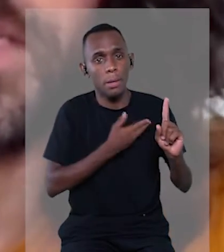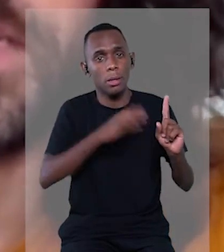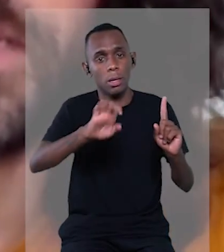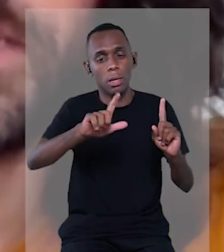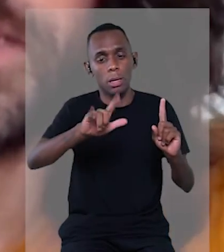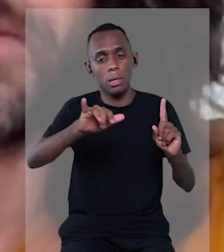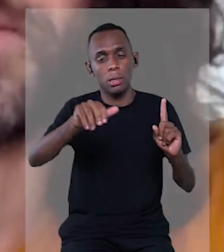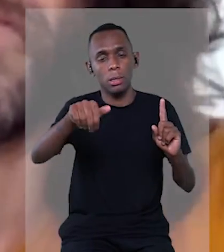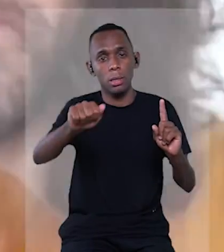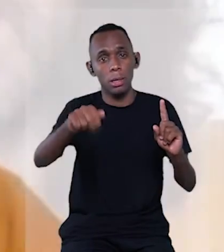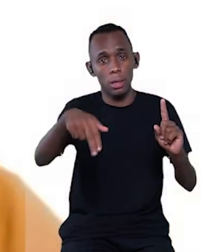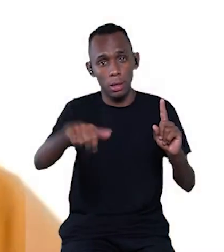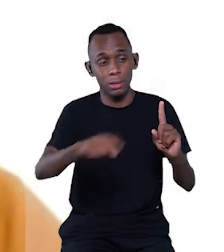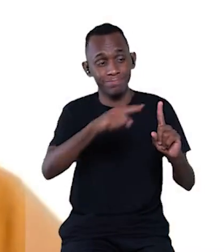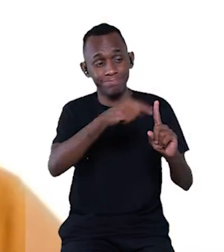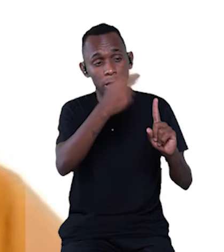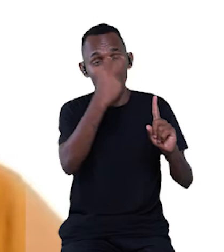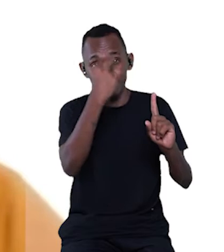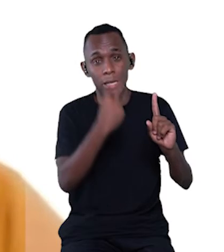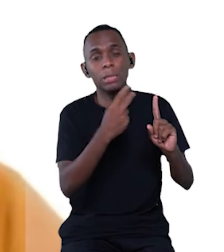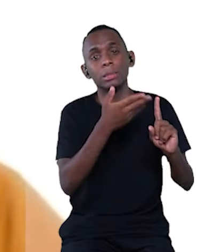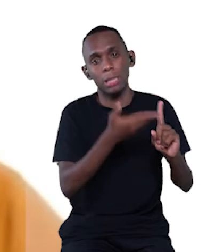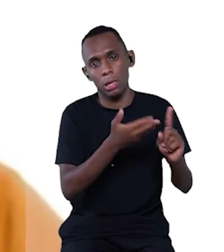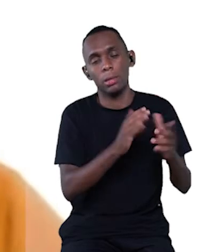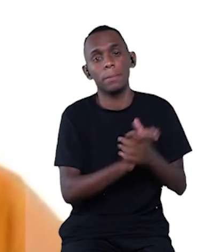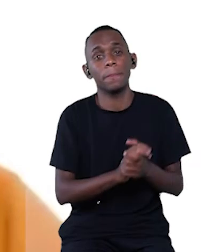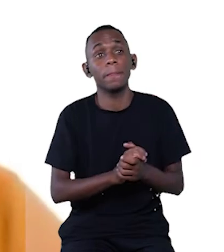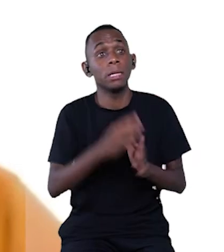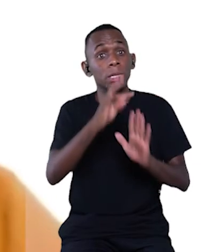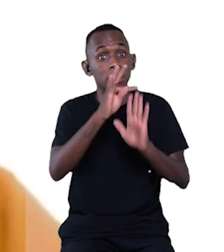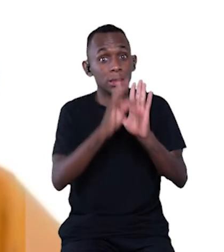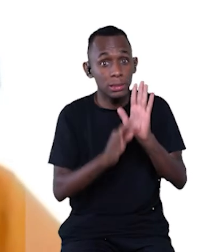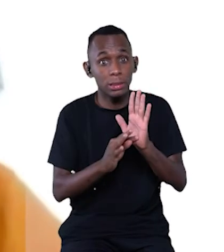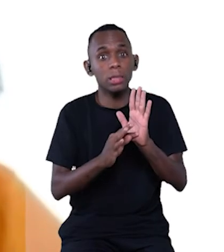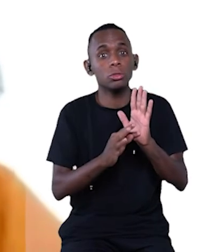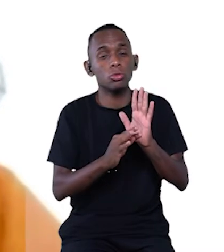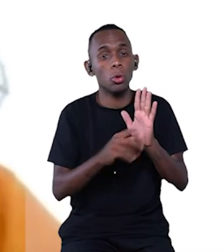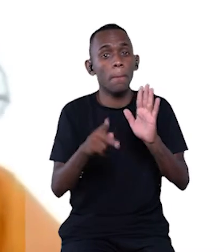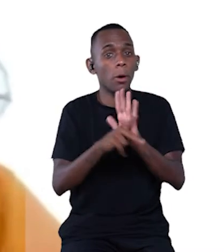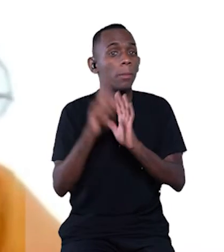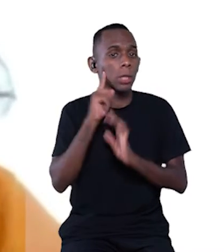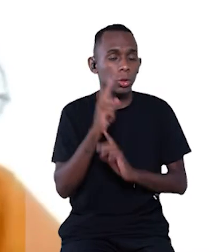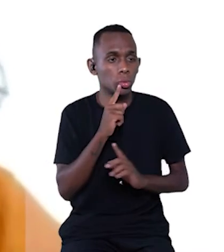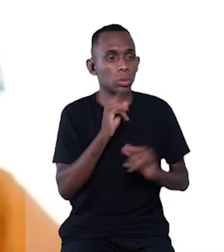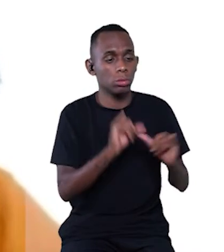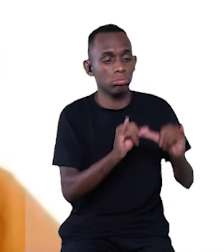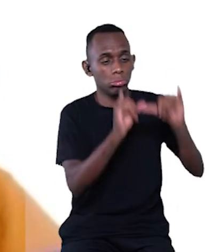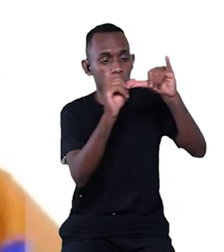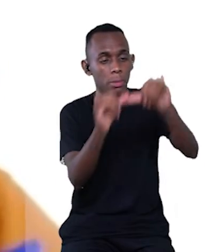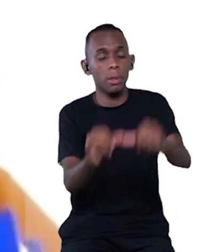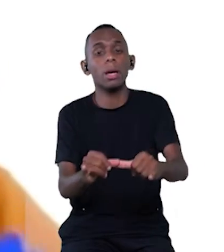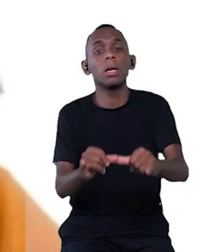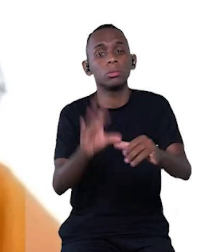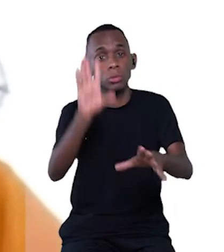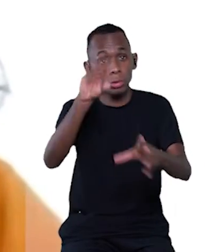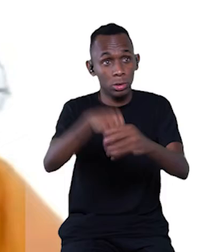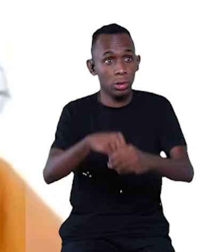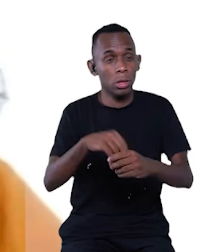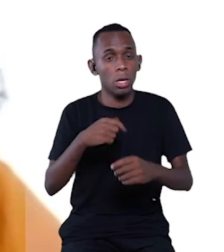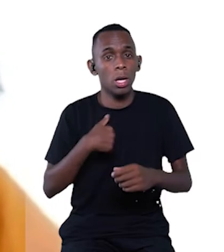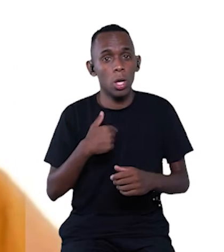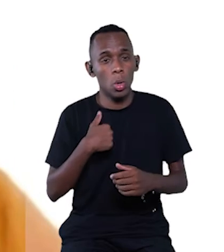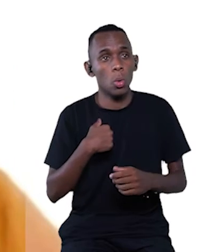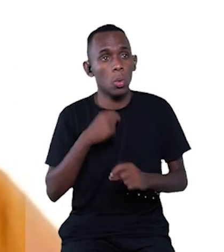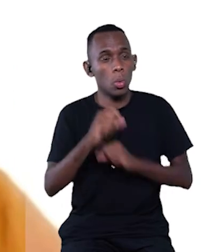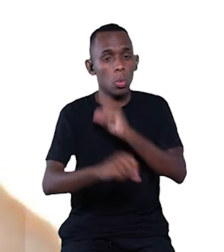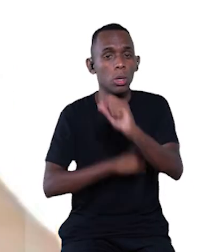muito querida, Eliana, que é uma amiga cega. E esse texto que você fala especificamente foi num supermercado.